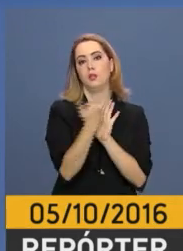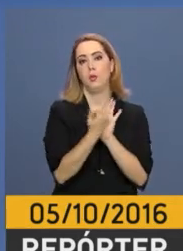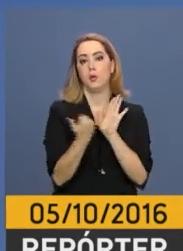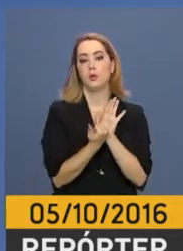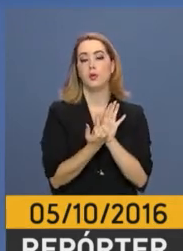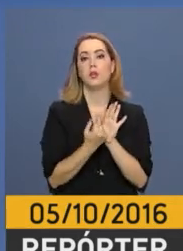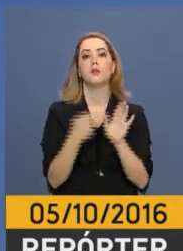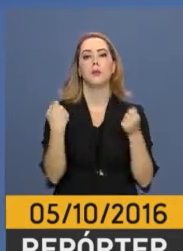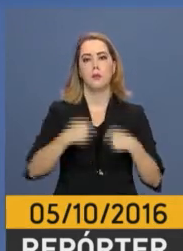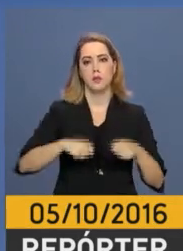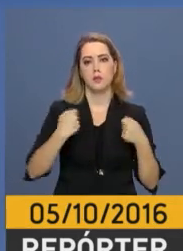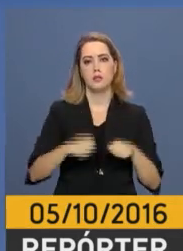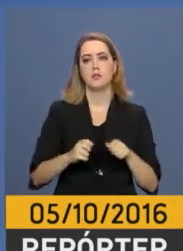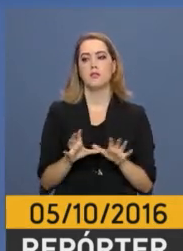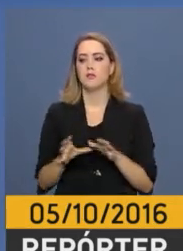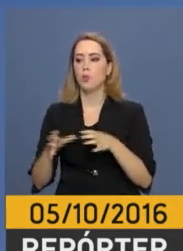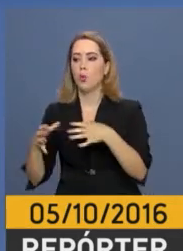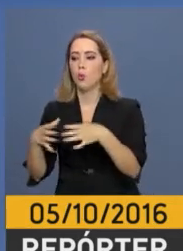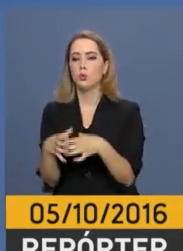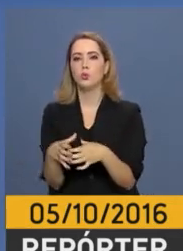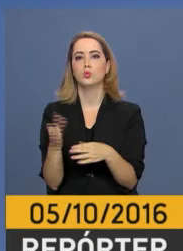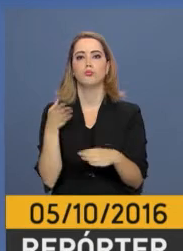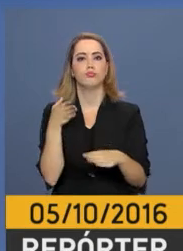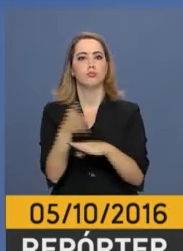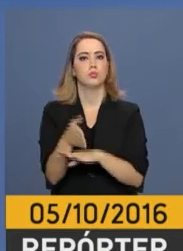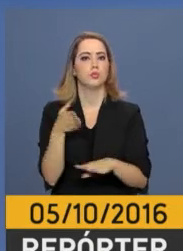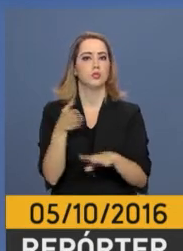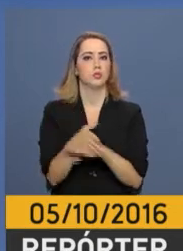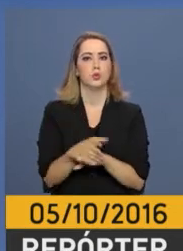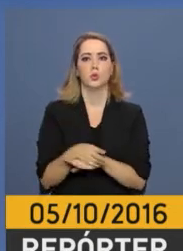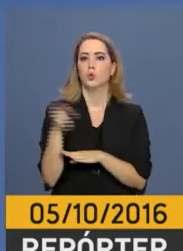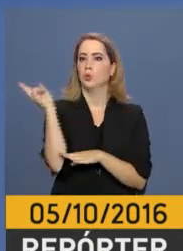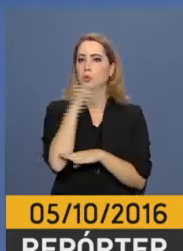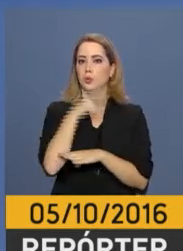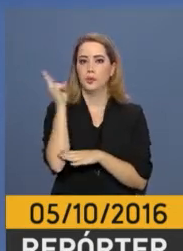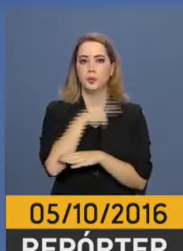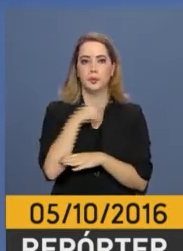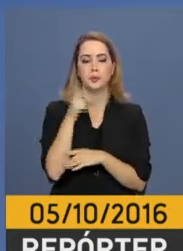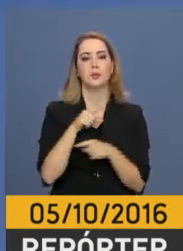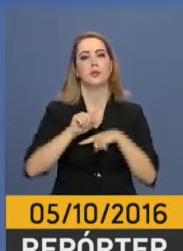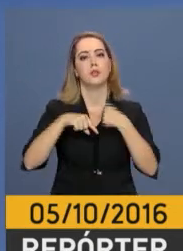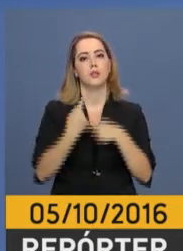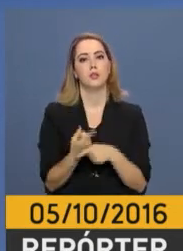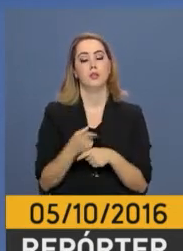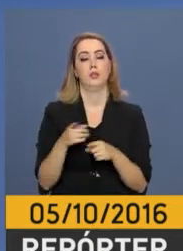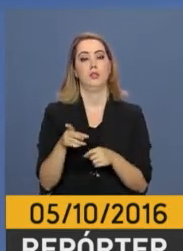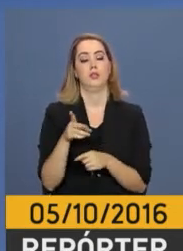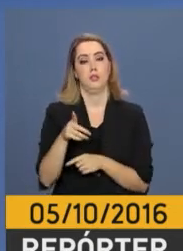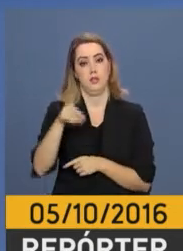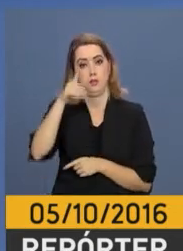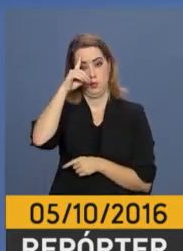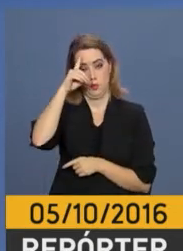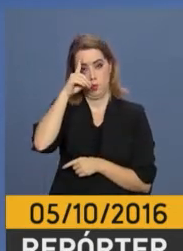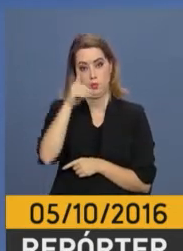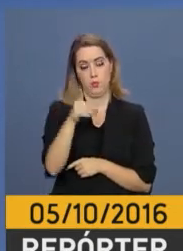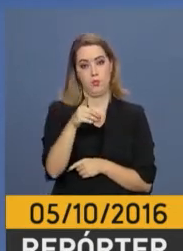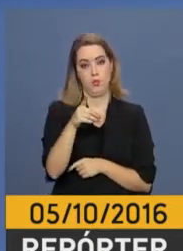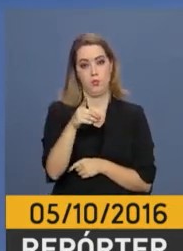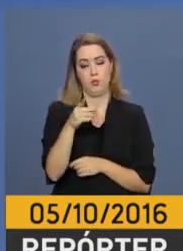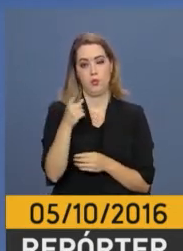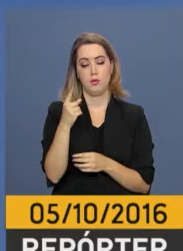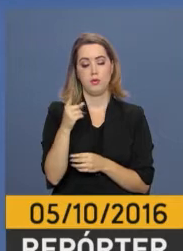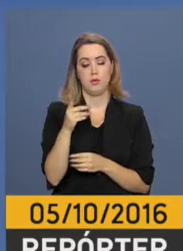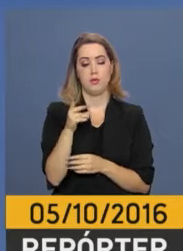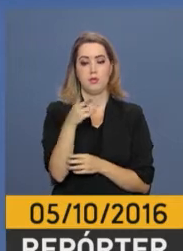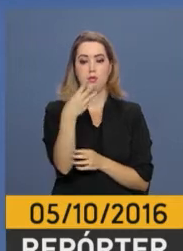ter a equipe é passando por um processo de capacitação intensiva e depois a cada 30 dias vai ter um reforço